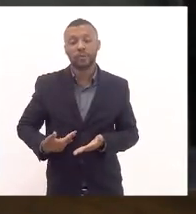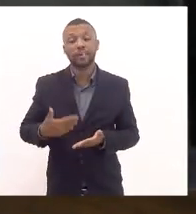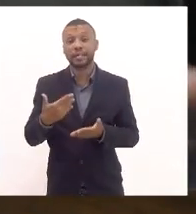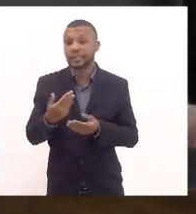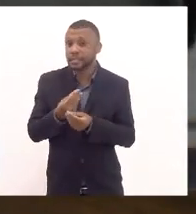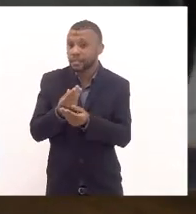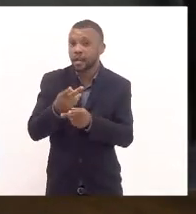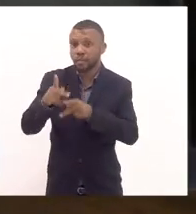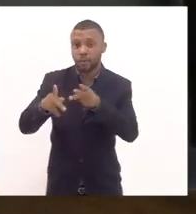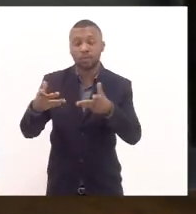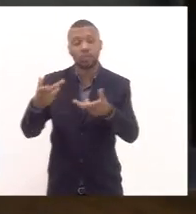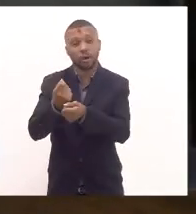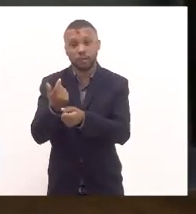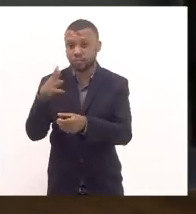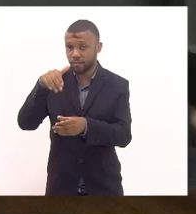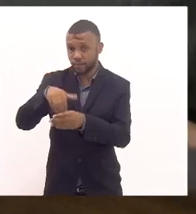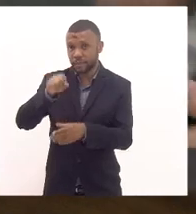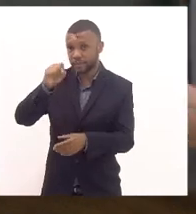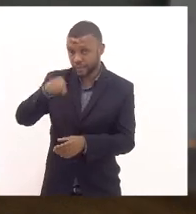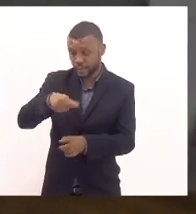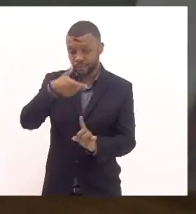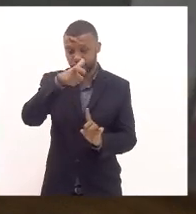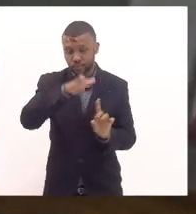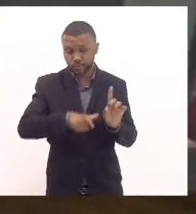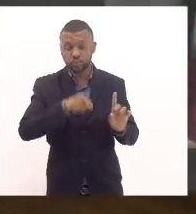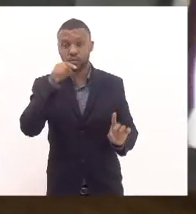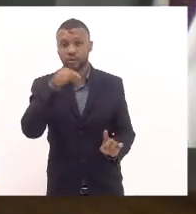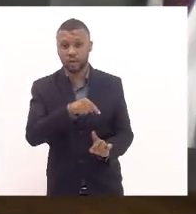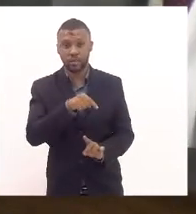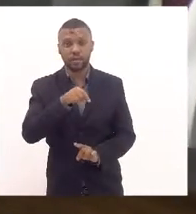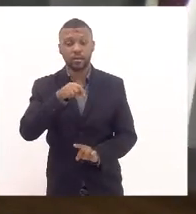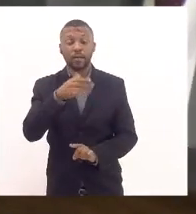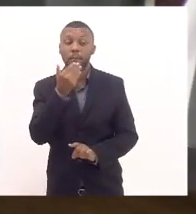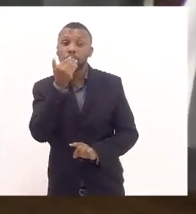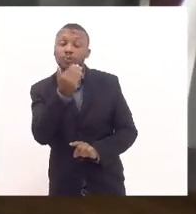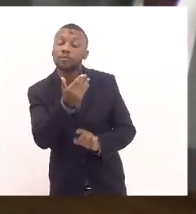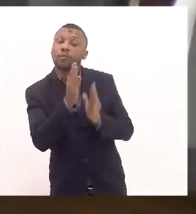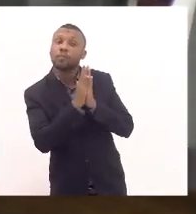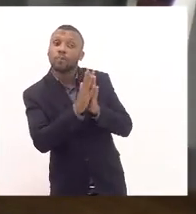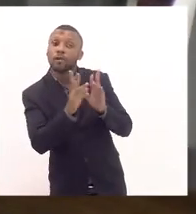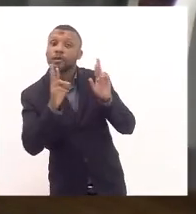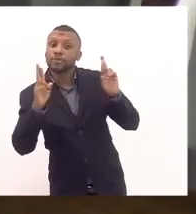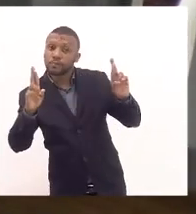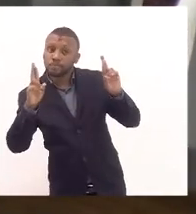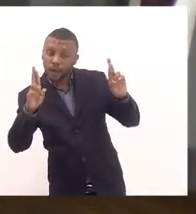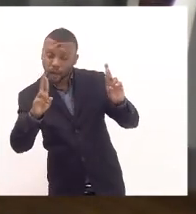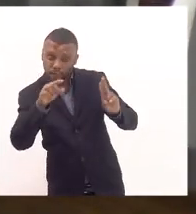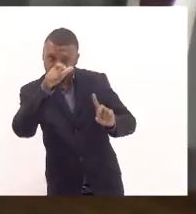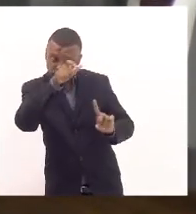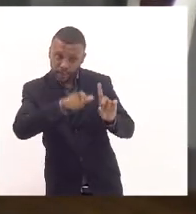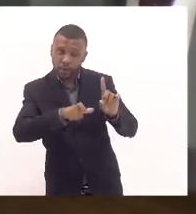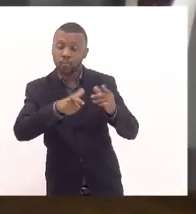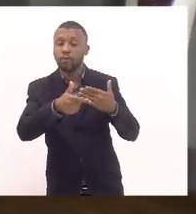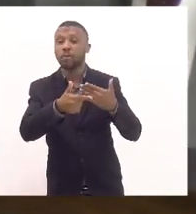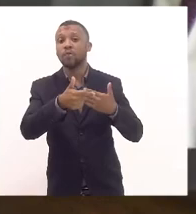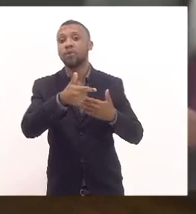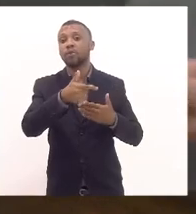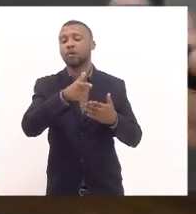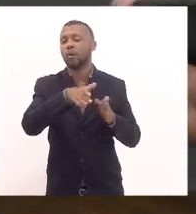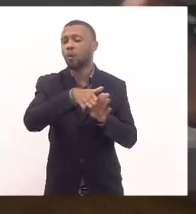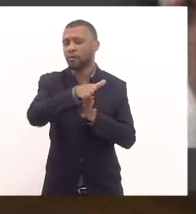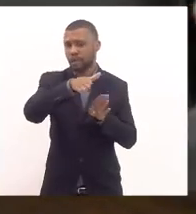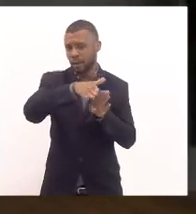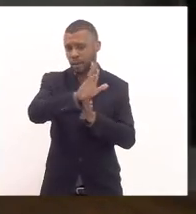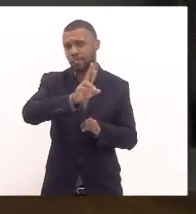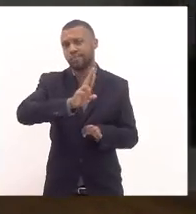qualidade para a população e tem meu voto É sim no Doutor Murilo pedindo e esperando que ele enquanto Conselheiro nos ajude